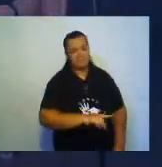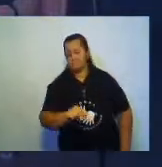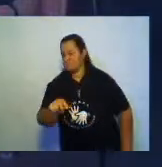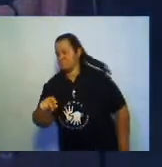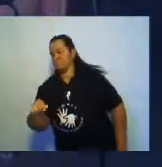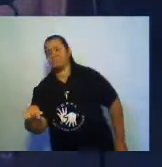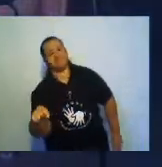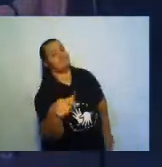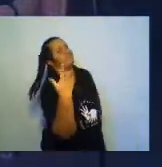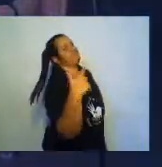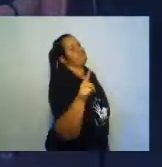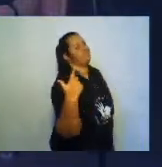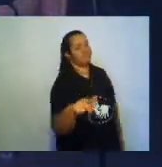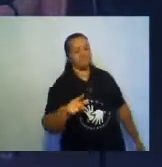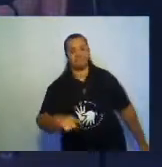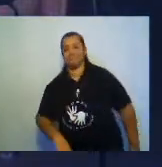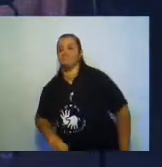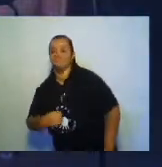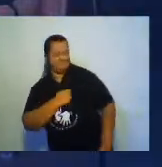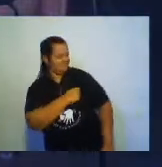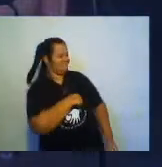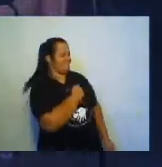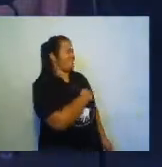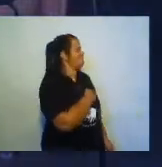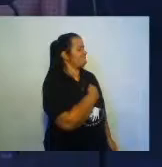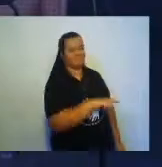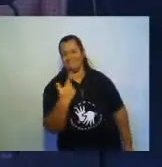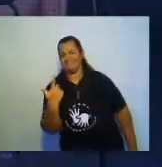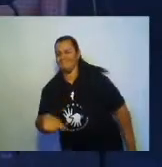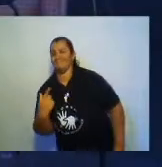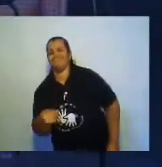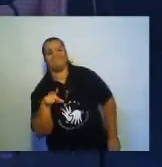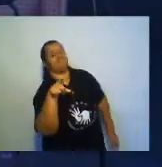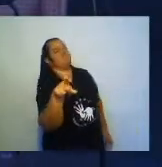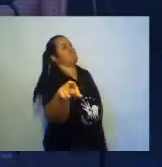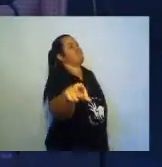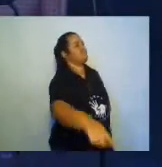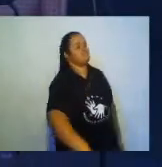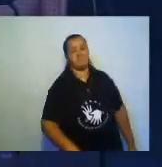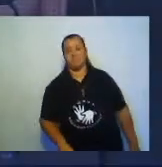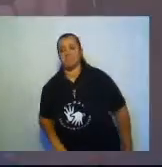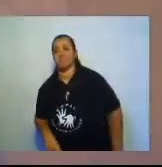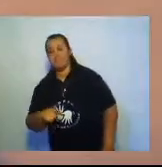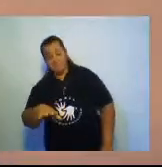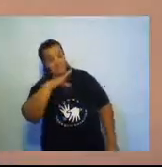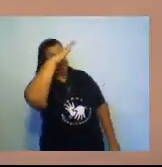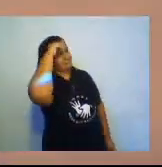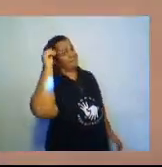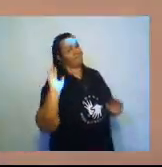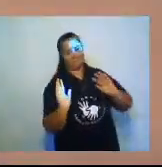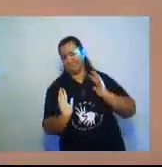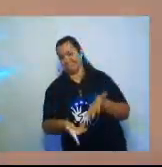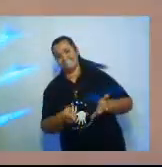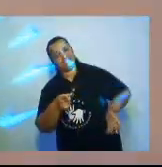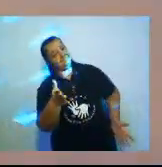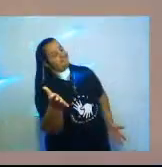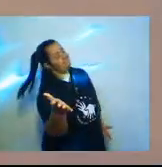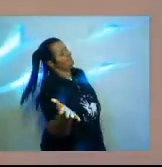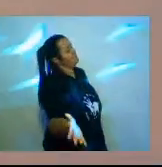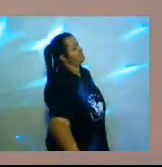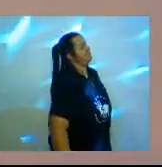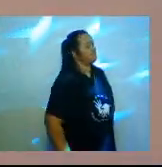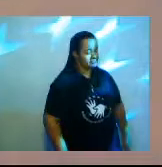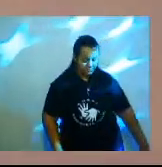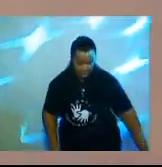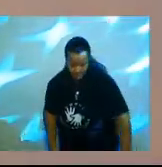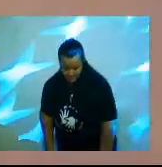eu tô sem sal. Realmente eu tô sem saudade de você. Eu já fiz, vou